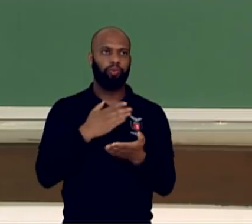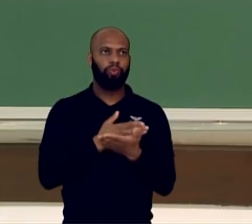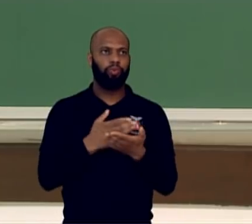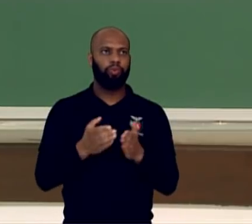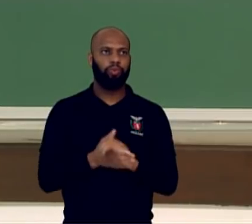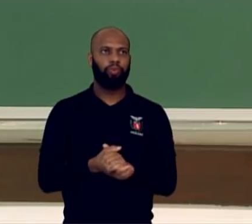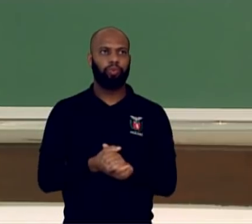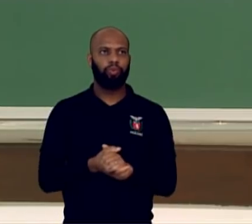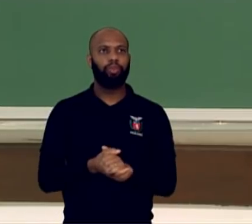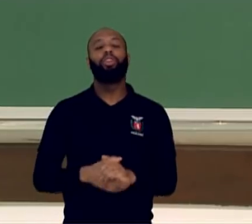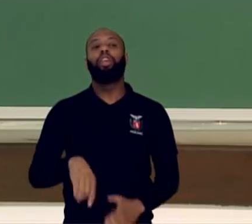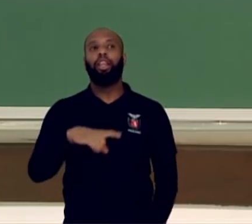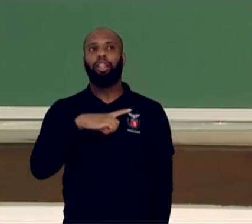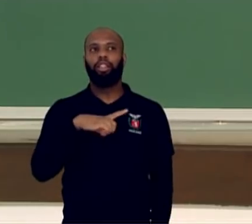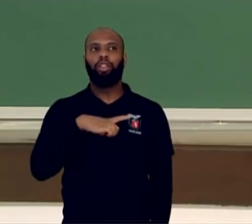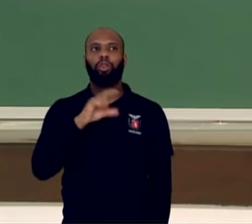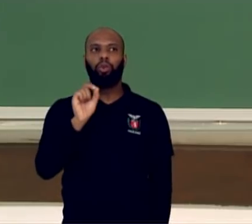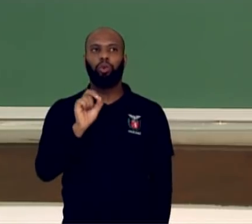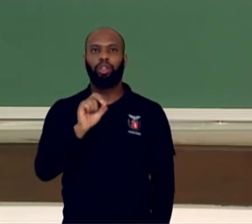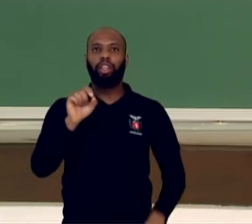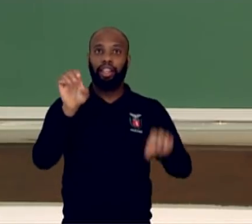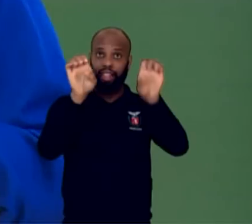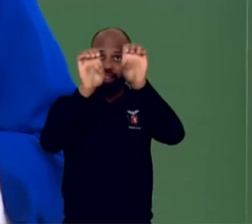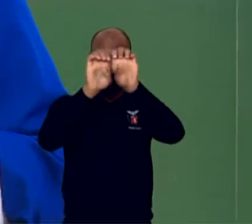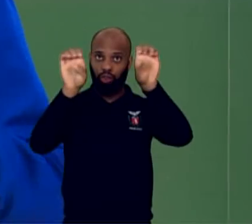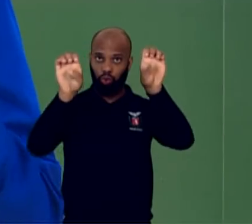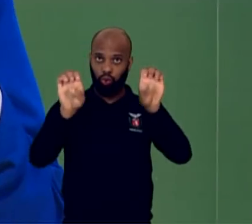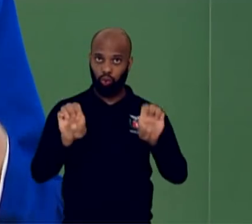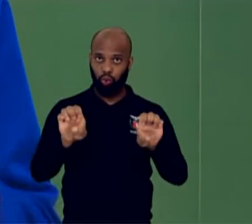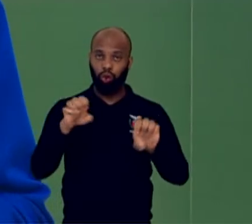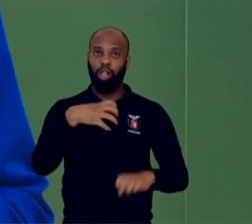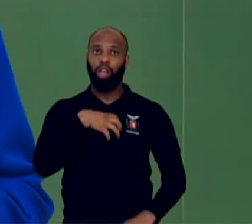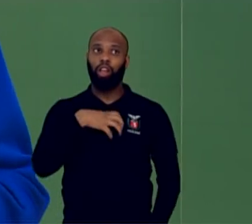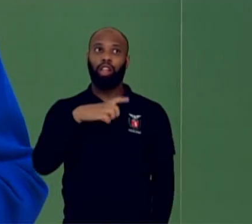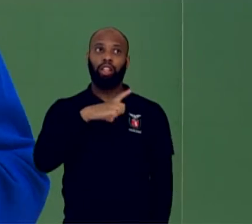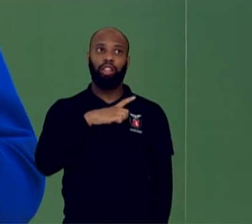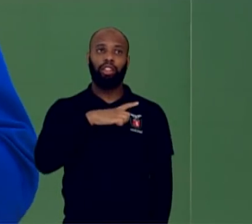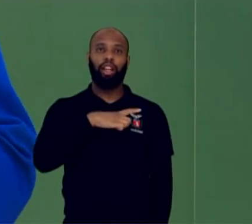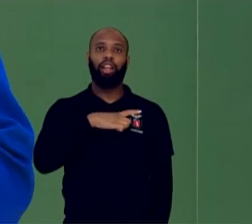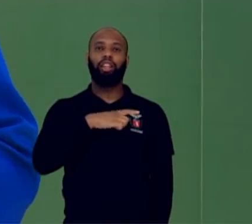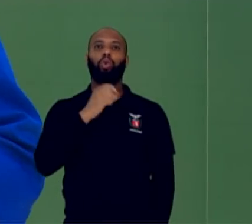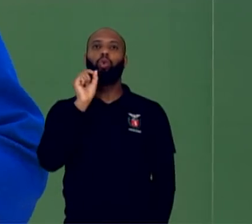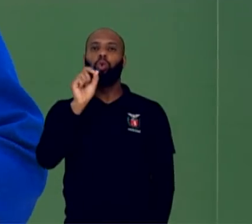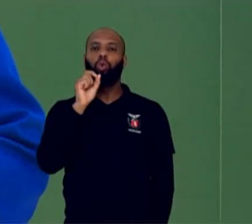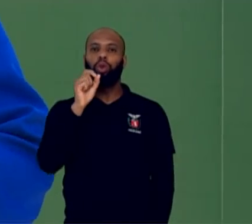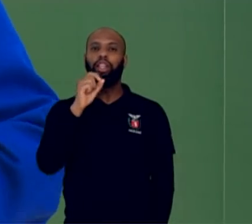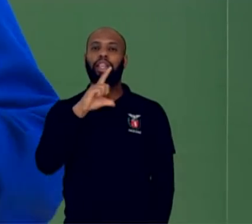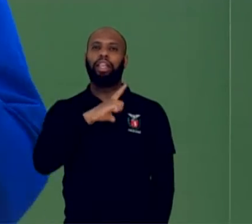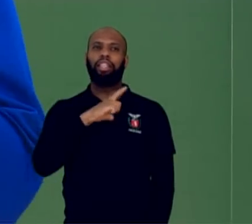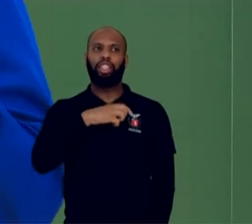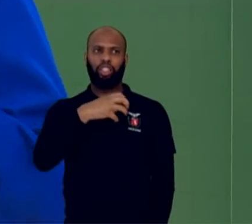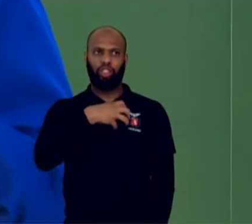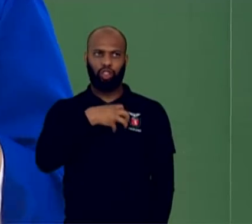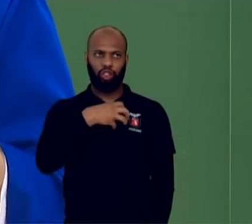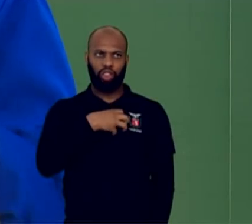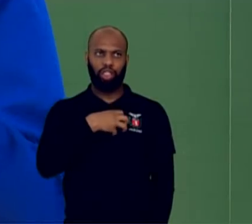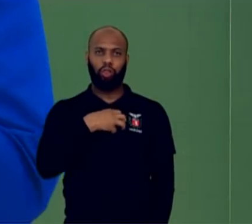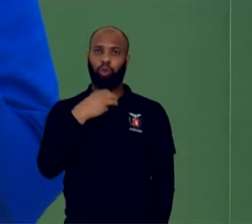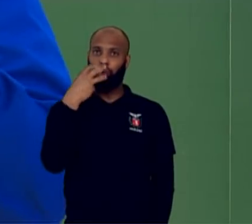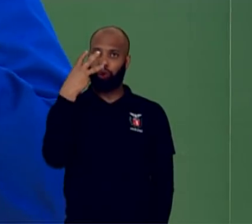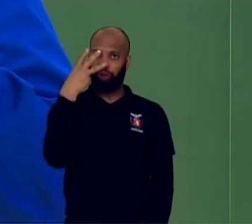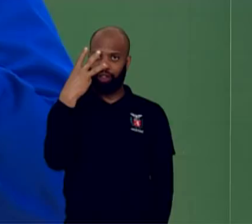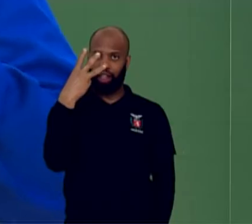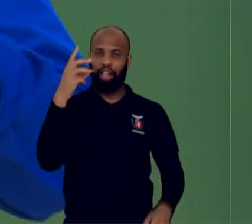Aqui. Ele é formado por uma estrutura que vai trabalhar com 3 versos e 2 versos,